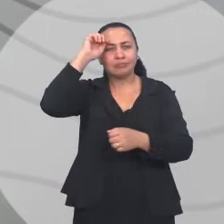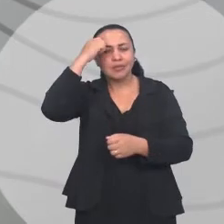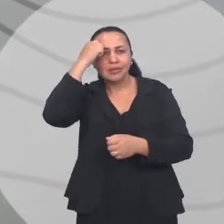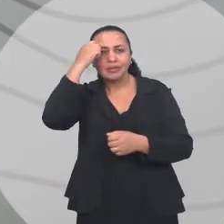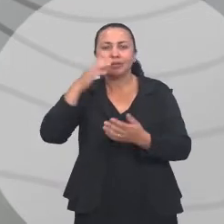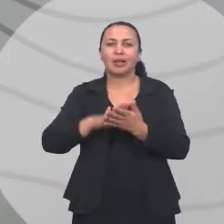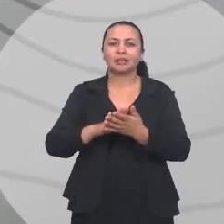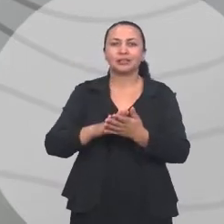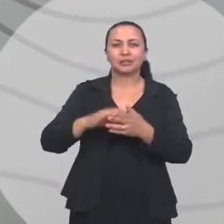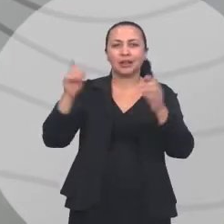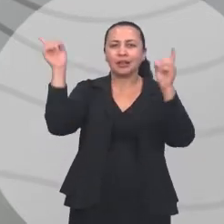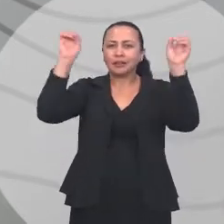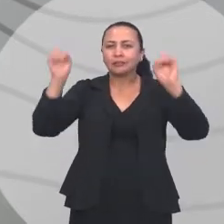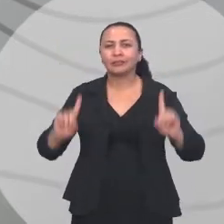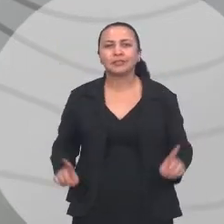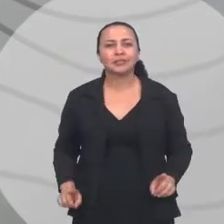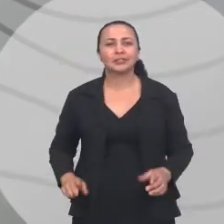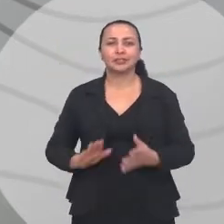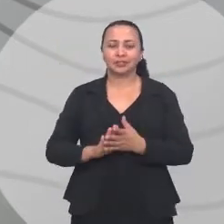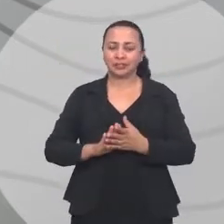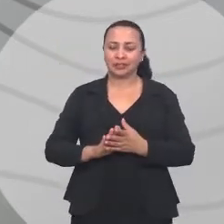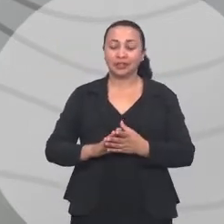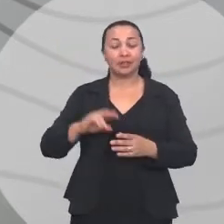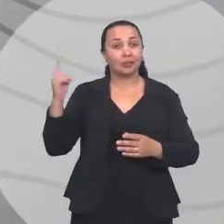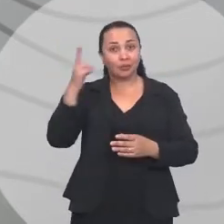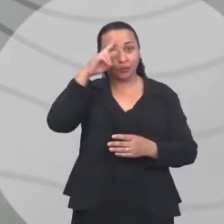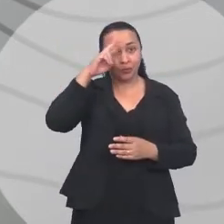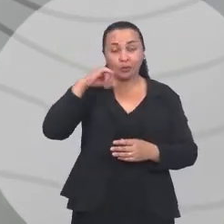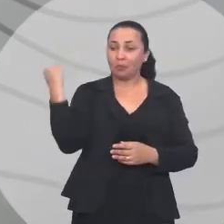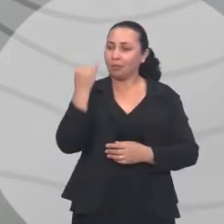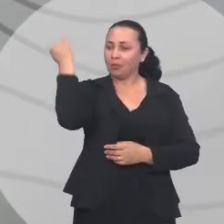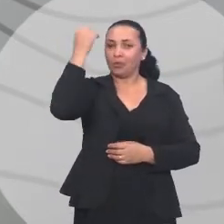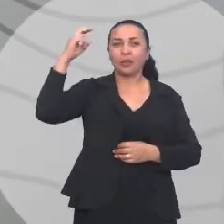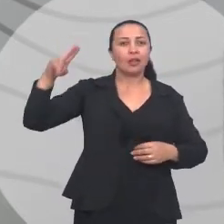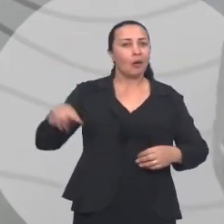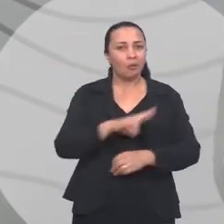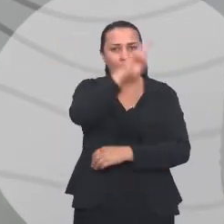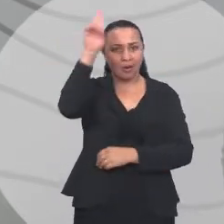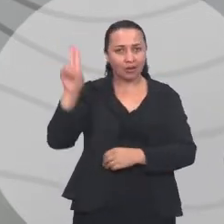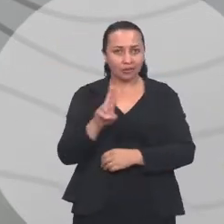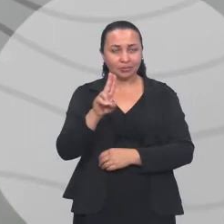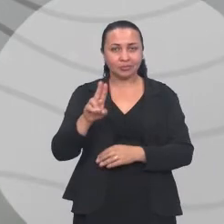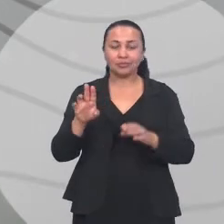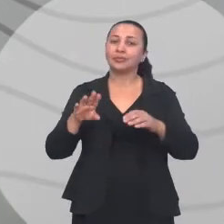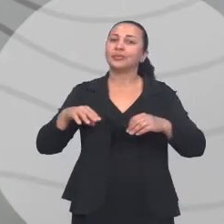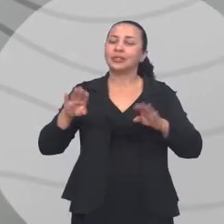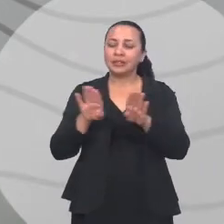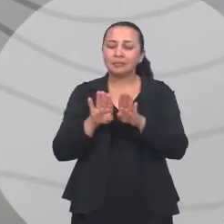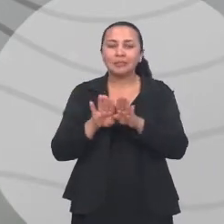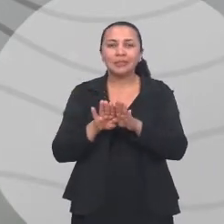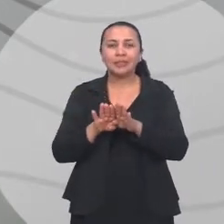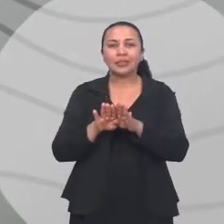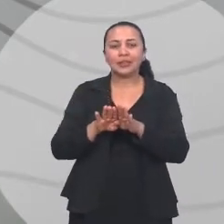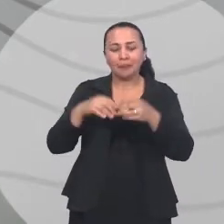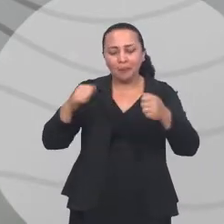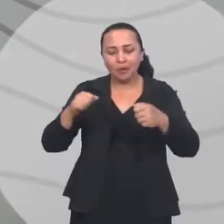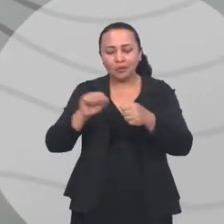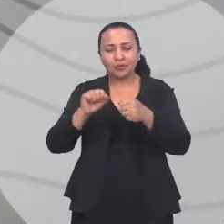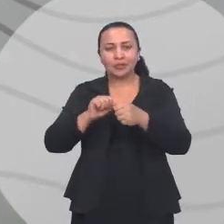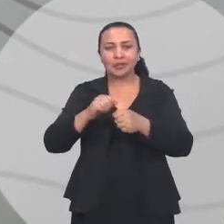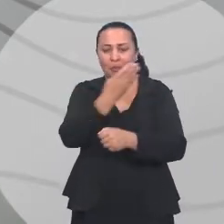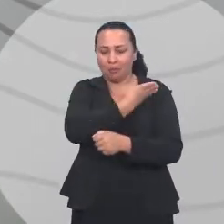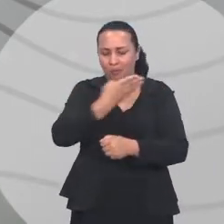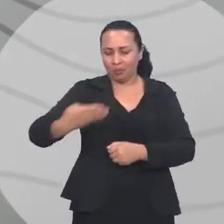deficiência é uma história muito importante da uesb e da universidade brasileira que provou que você